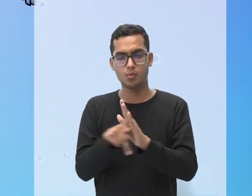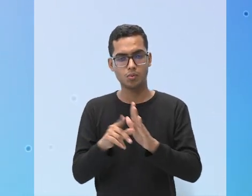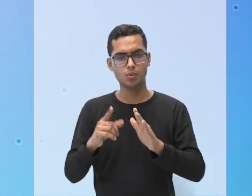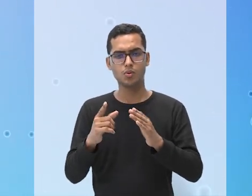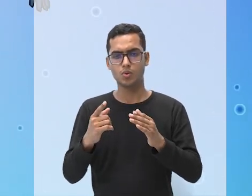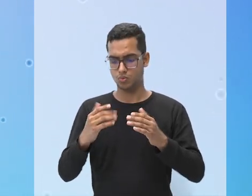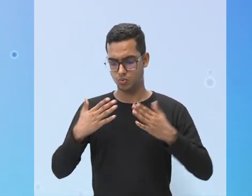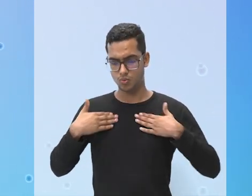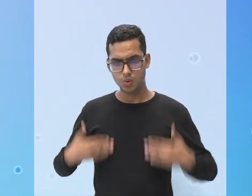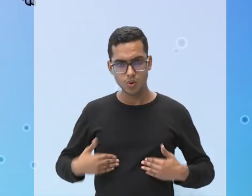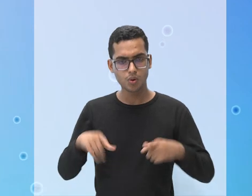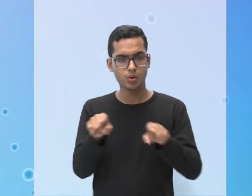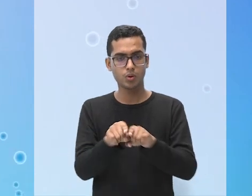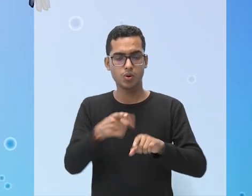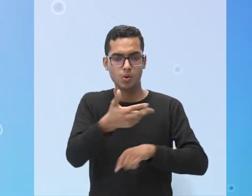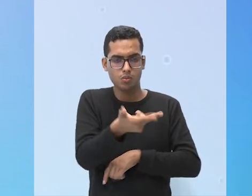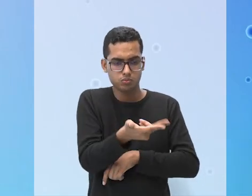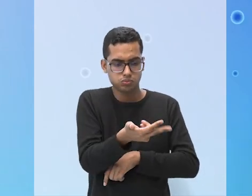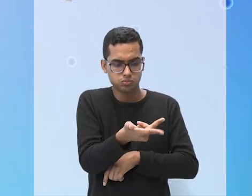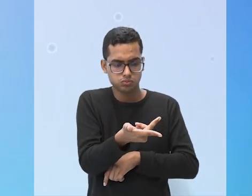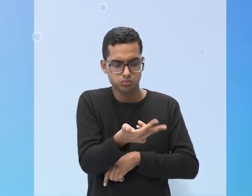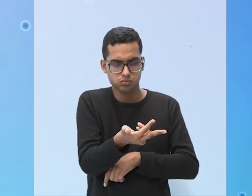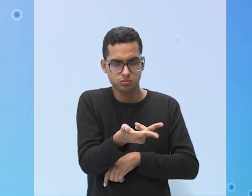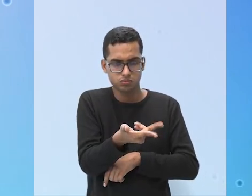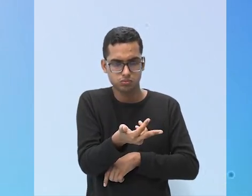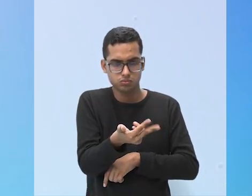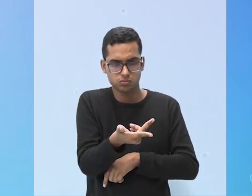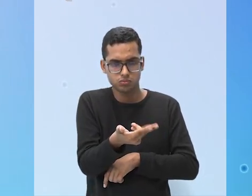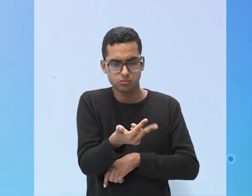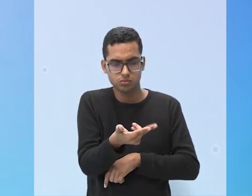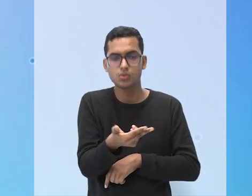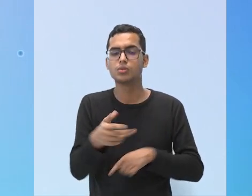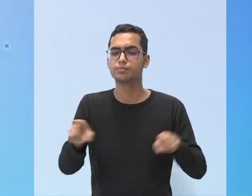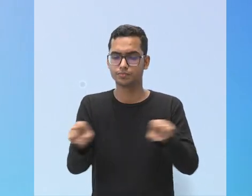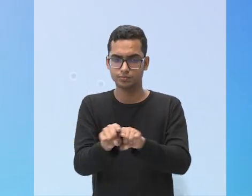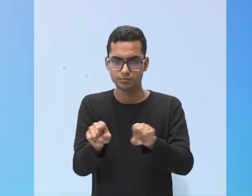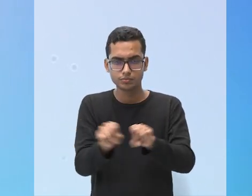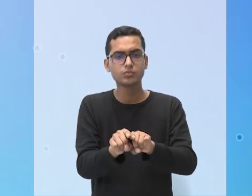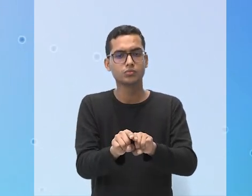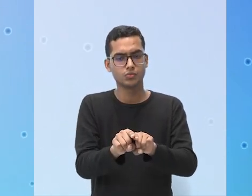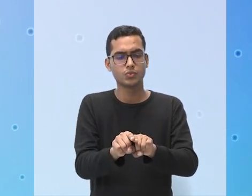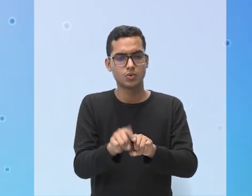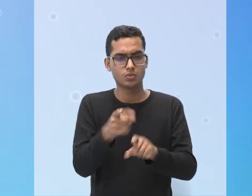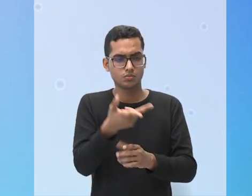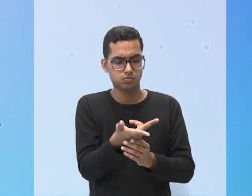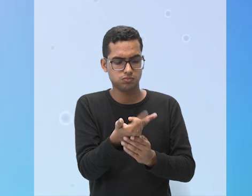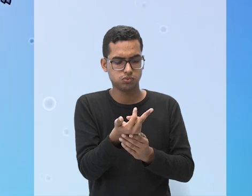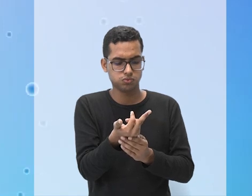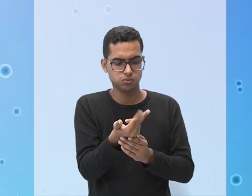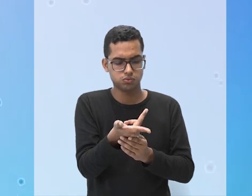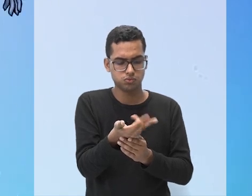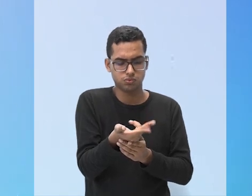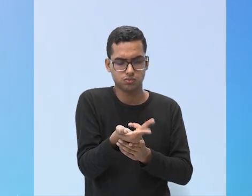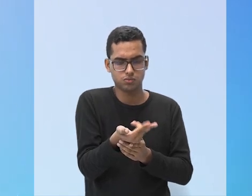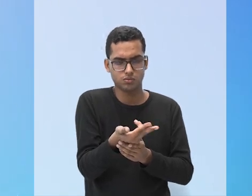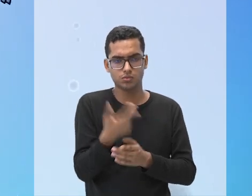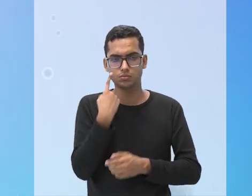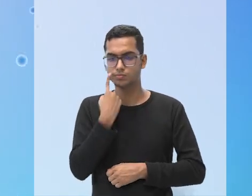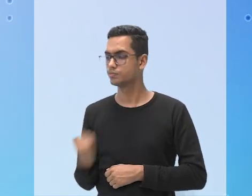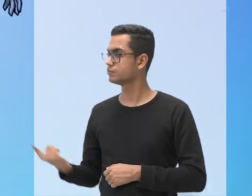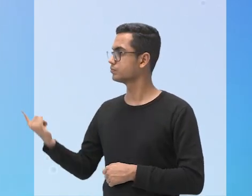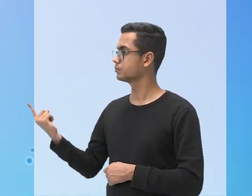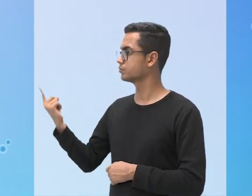horizontal ao nível da água, executando movimentos circulares alternados com os braços em